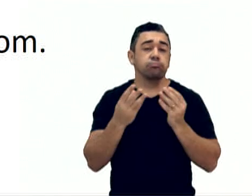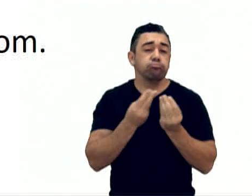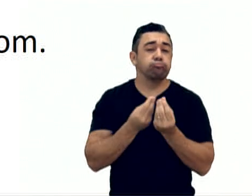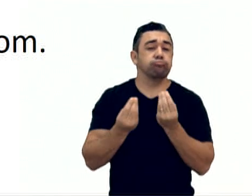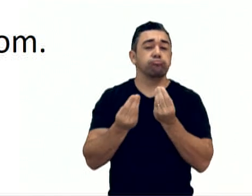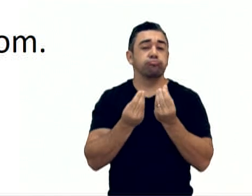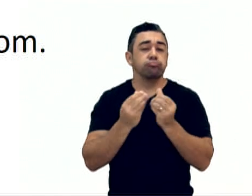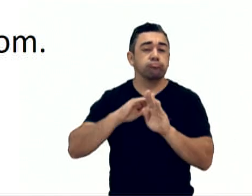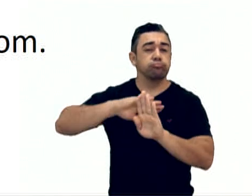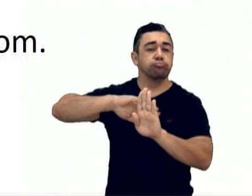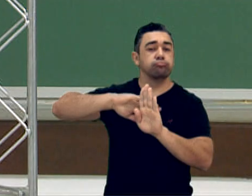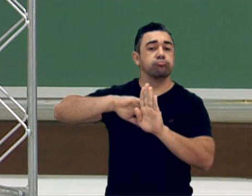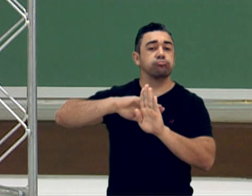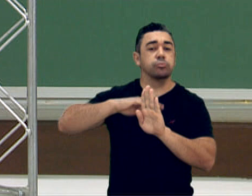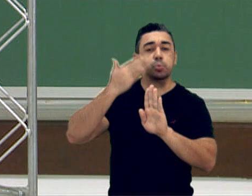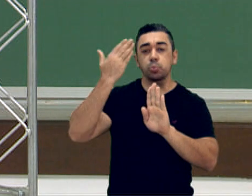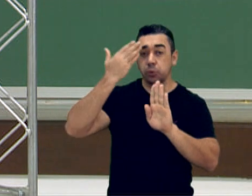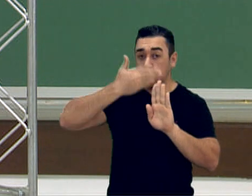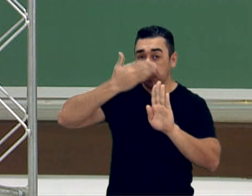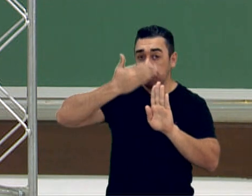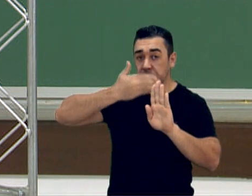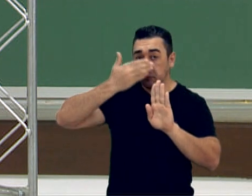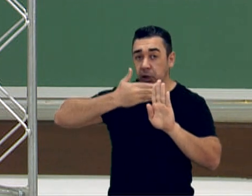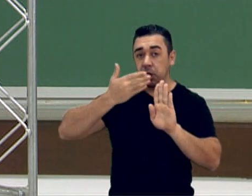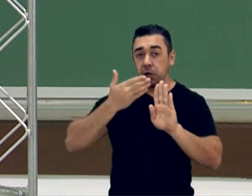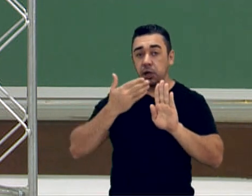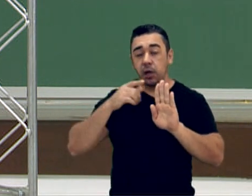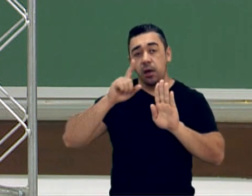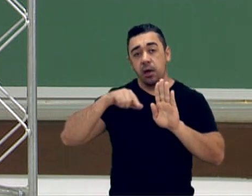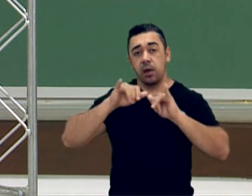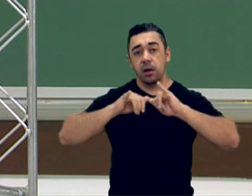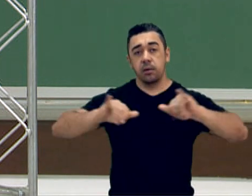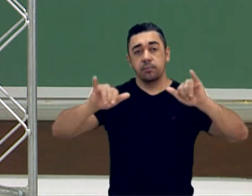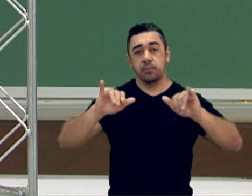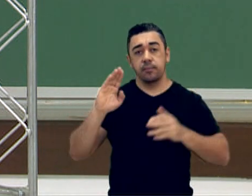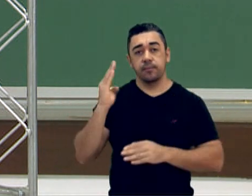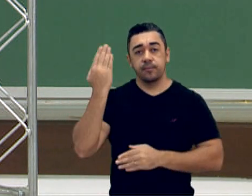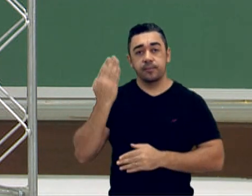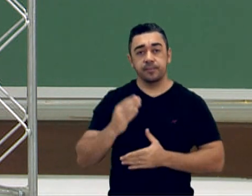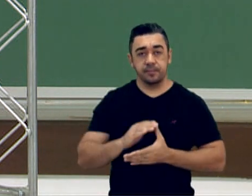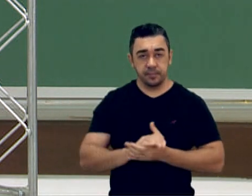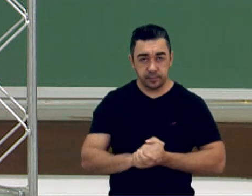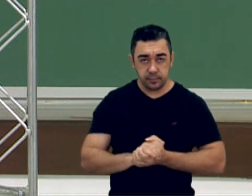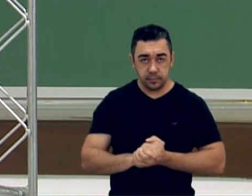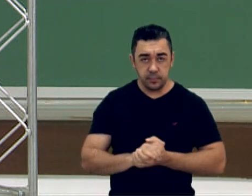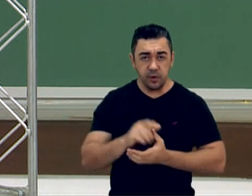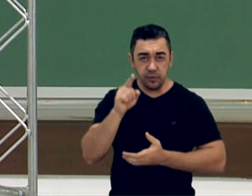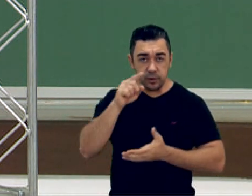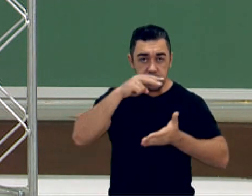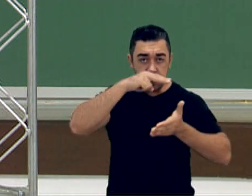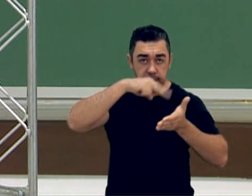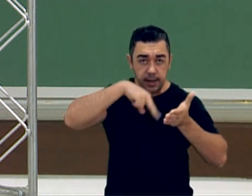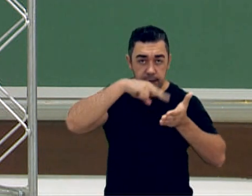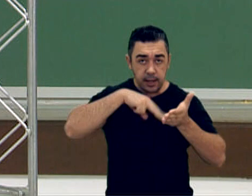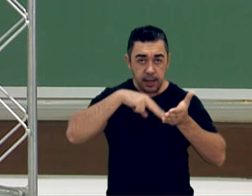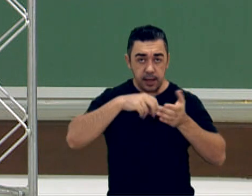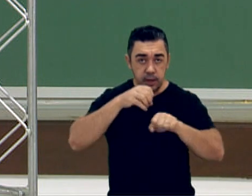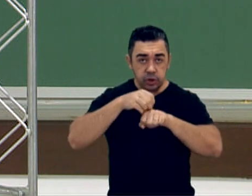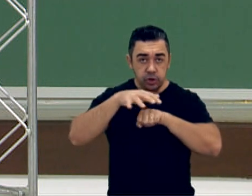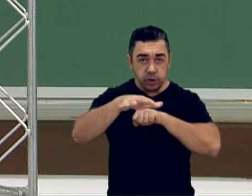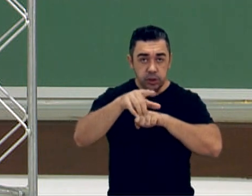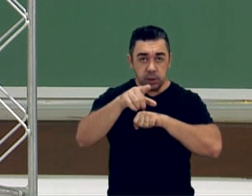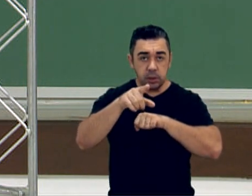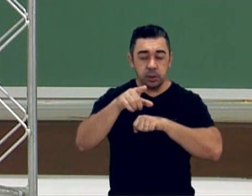sutis, mais escondidinhas, que às vezes é difícil da gente perceber que não é verdadeira. Leia essas dicas e não se